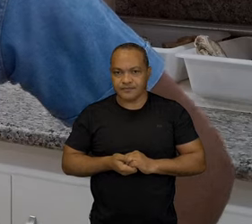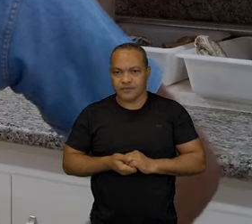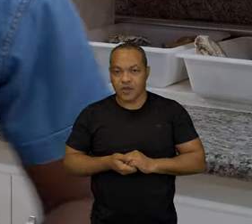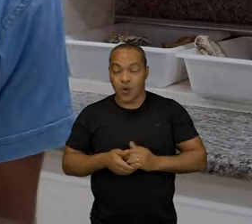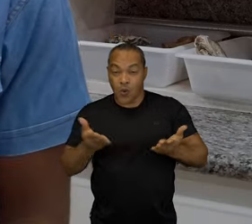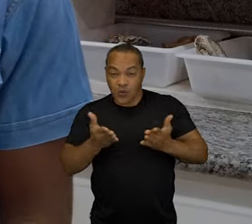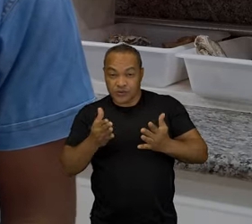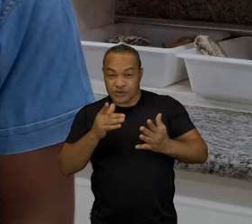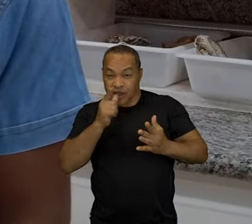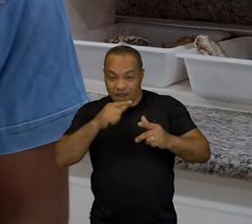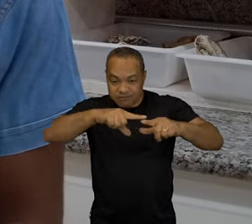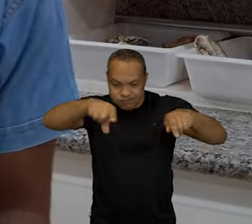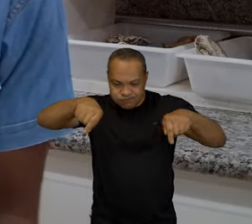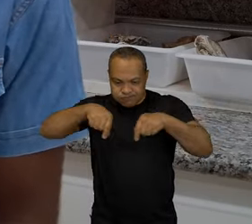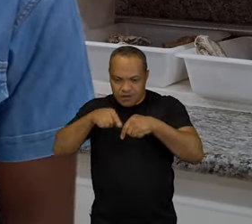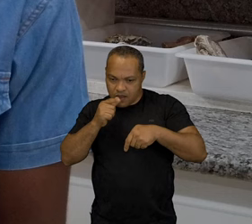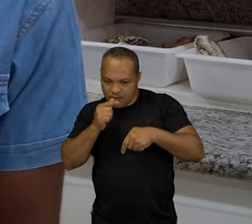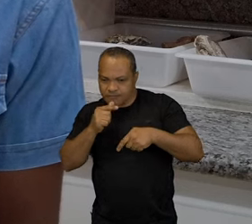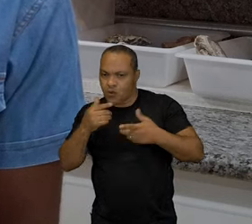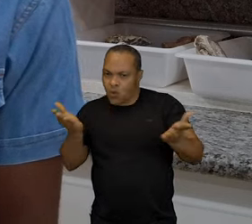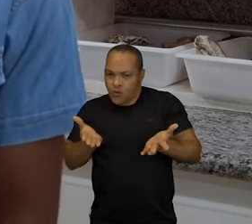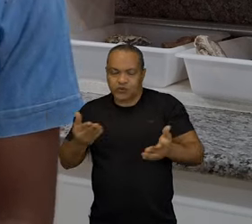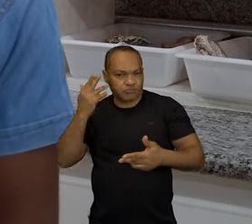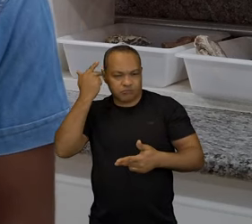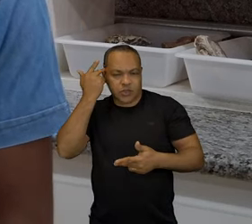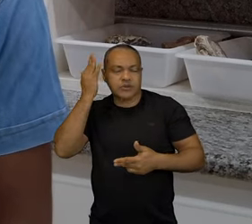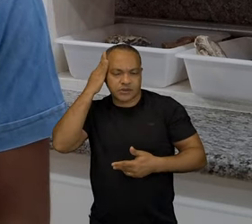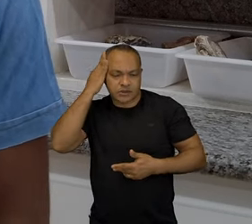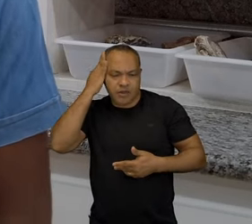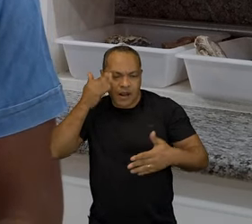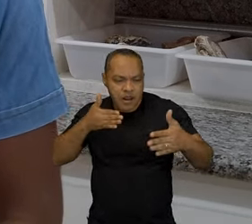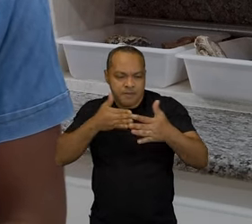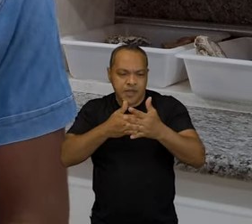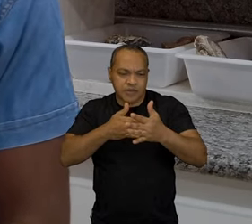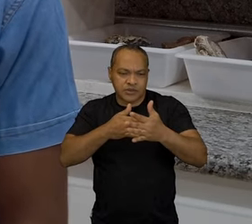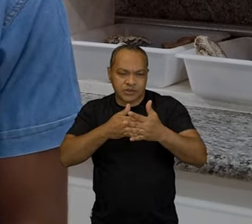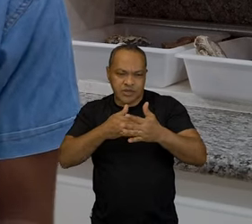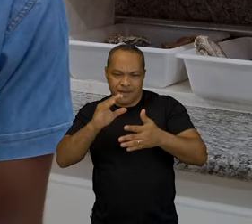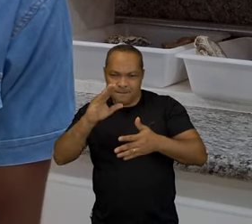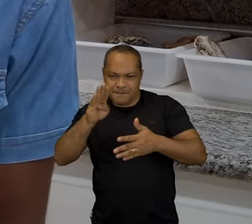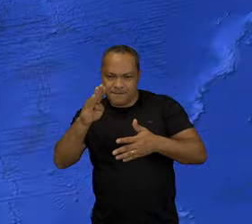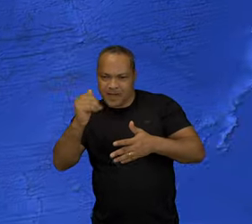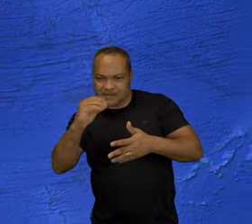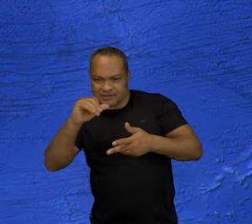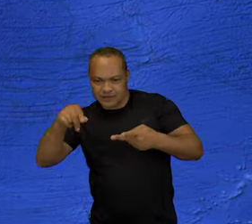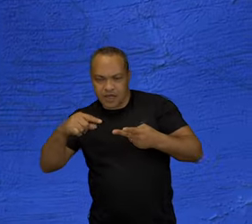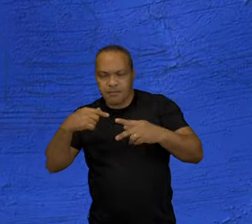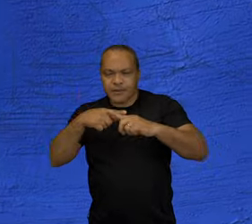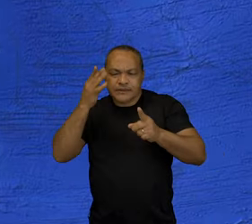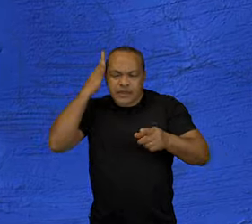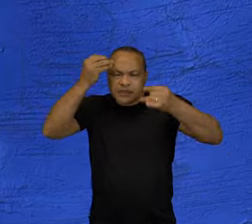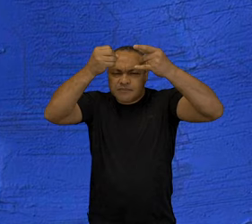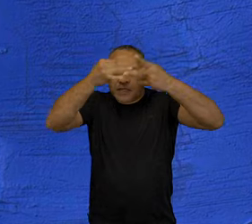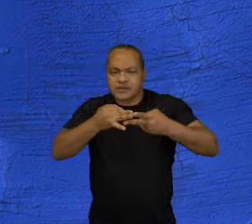A bacia hidrográfica, ela é um limite natural. A geografia que delimita as bacias hidrográficas. Por definição, a